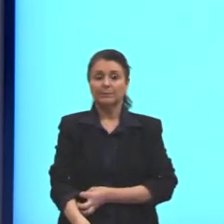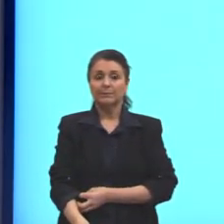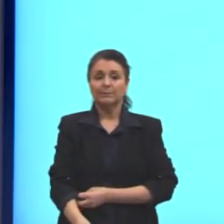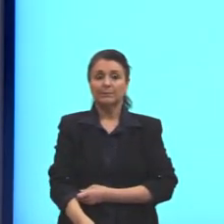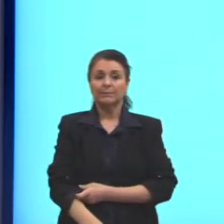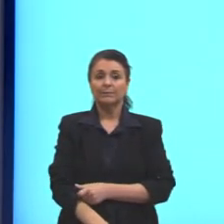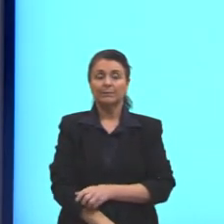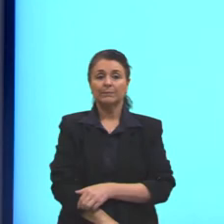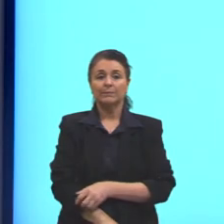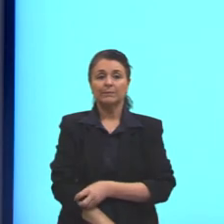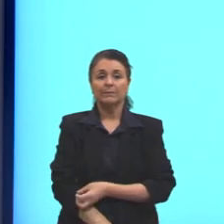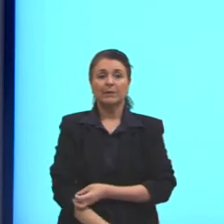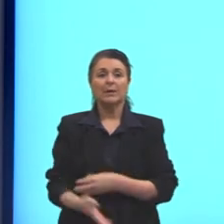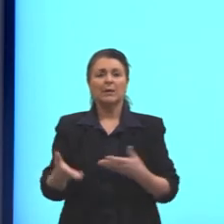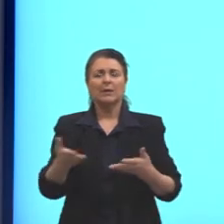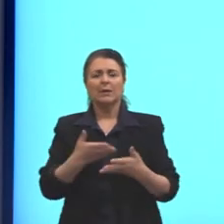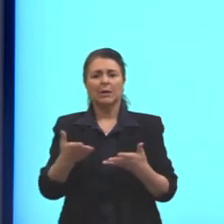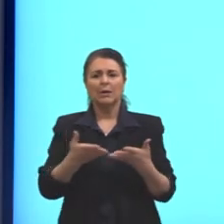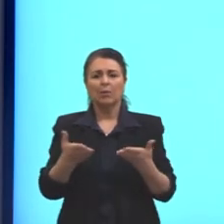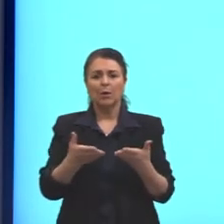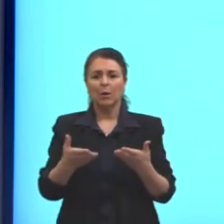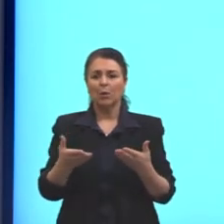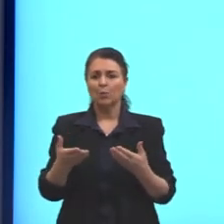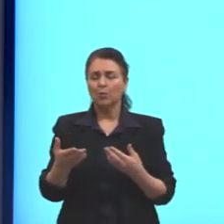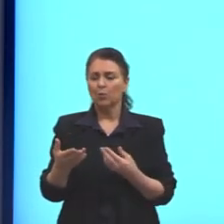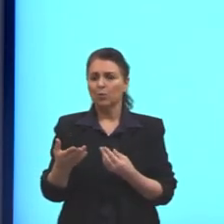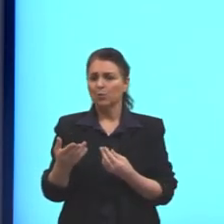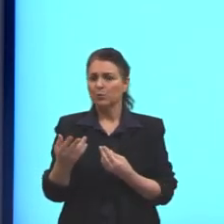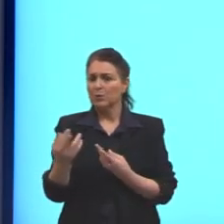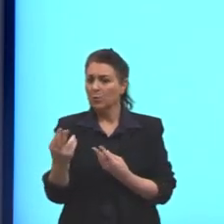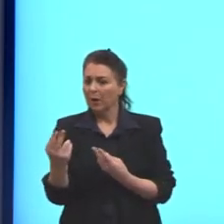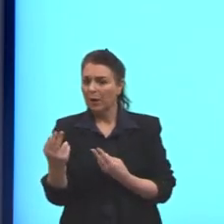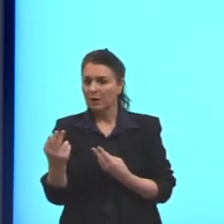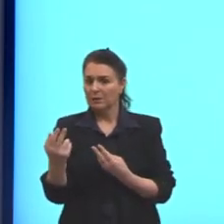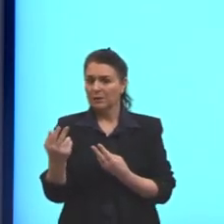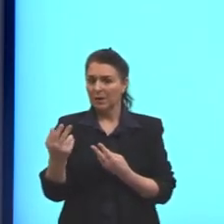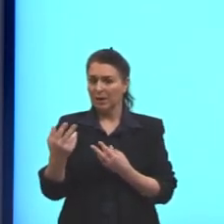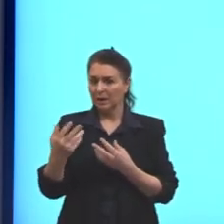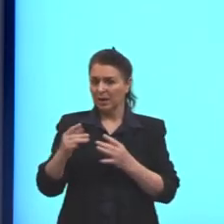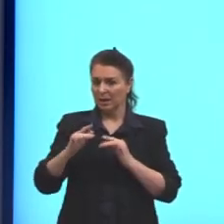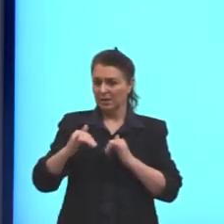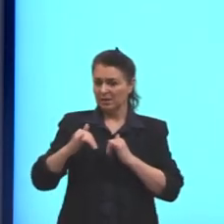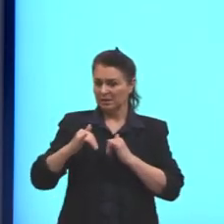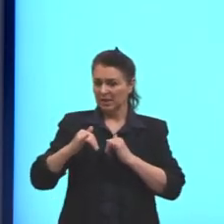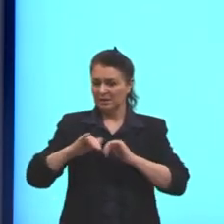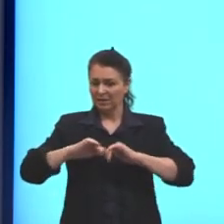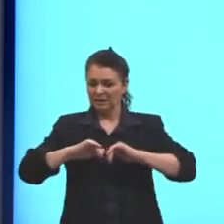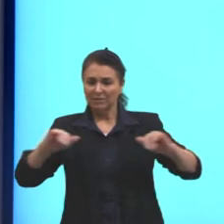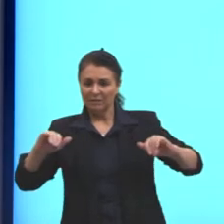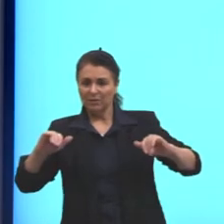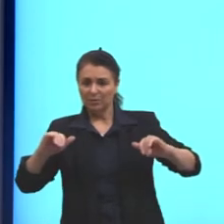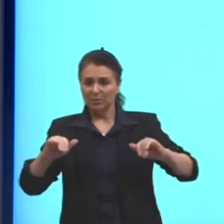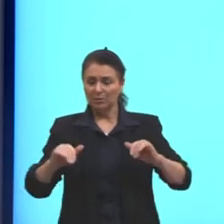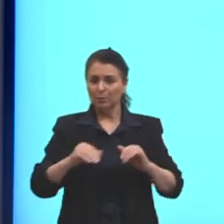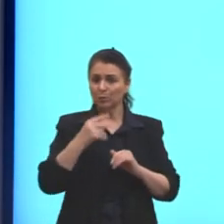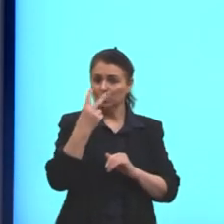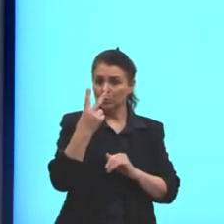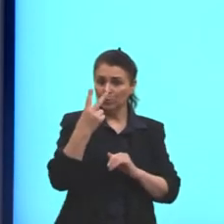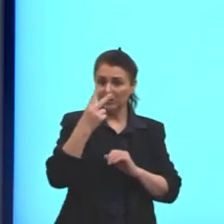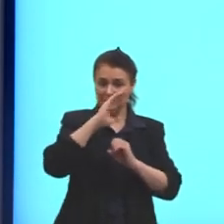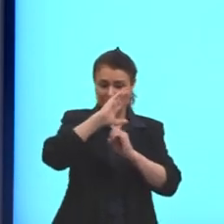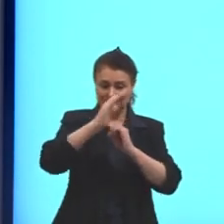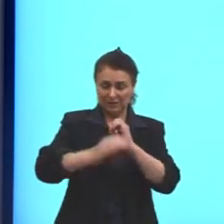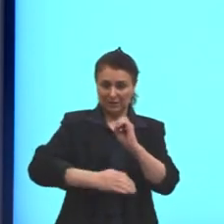os os iguais então eles se repelem tá então se a gente tem duas cargas negativas elas vão se afastar